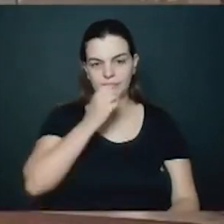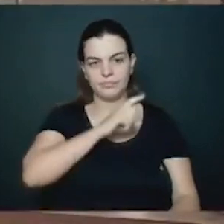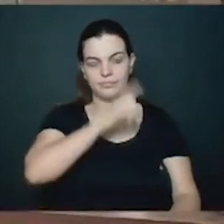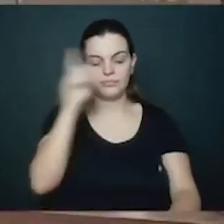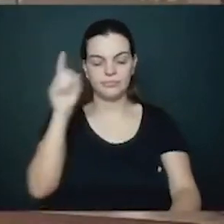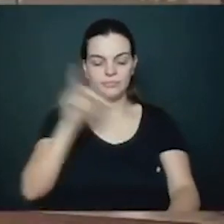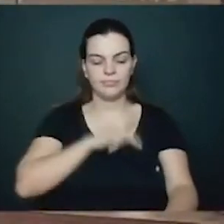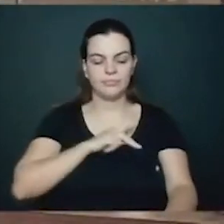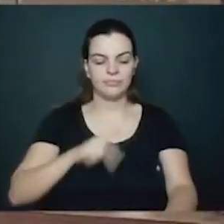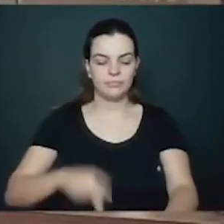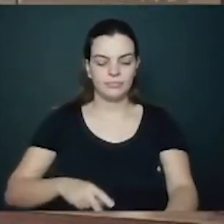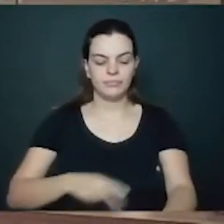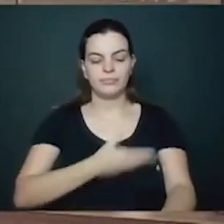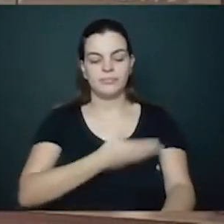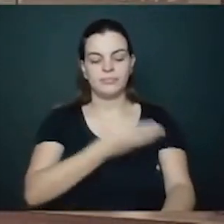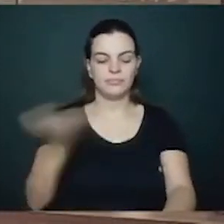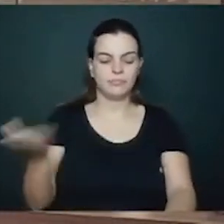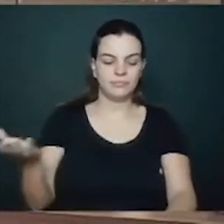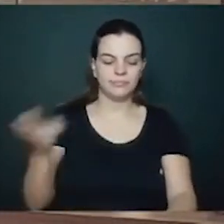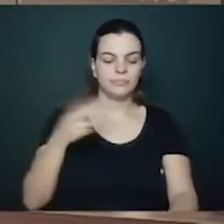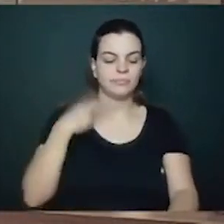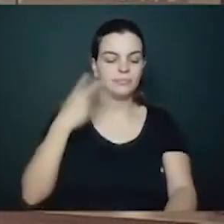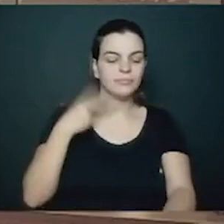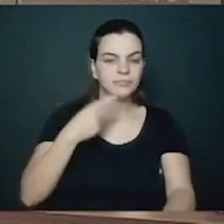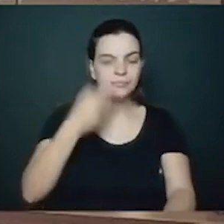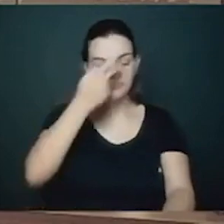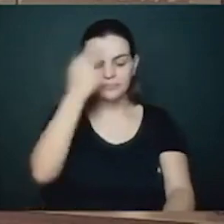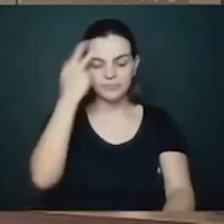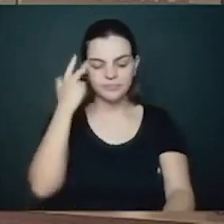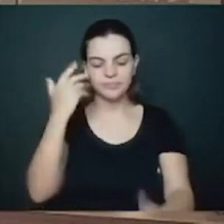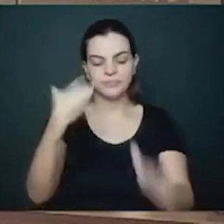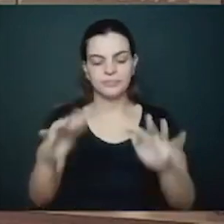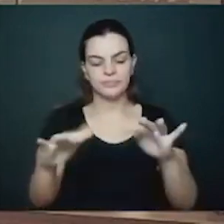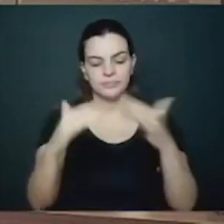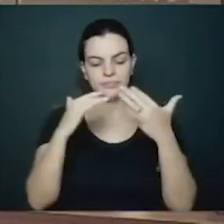vereadoras, vereadores, pessoas que nos assistem pelas redes sociais.